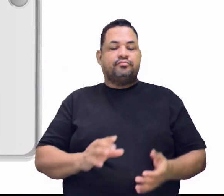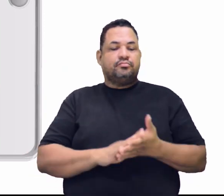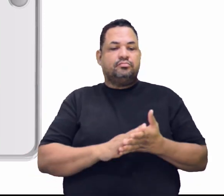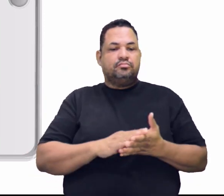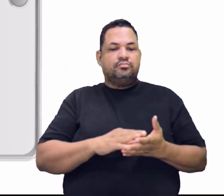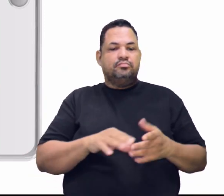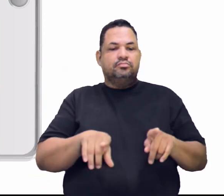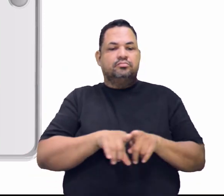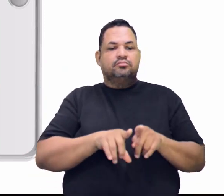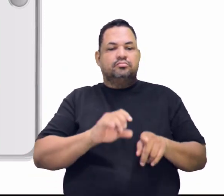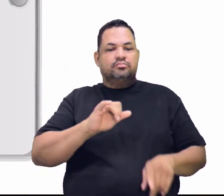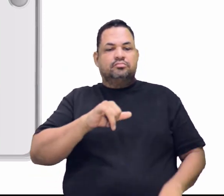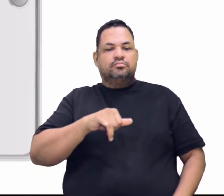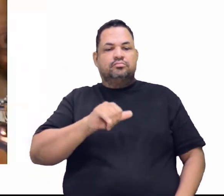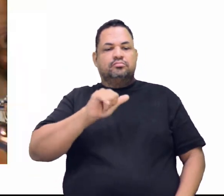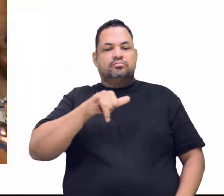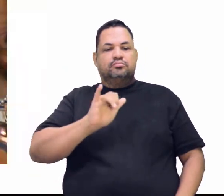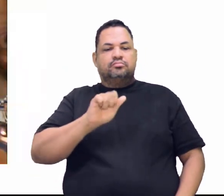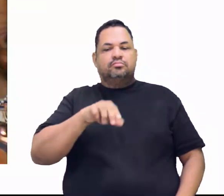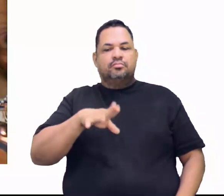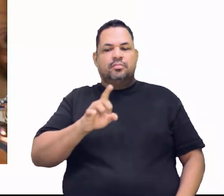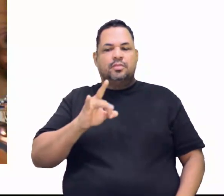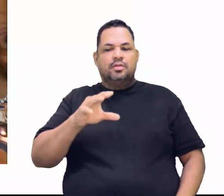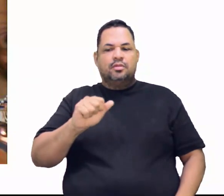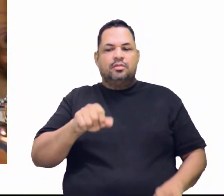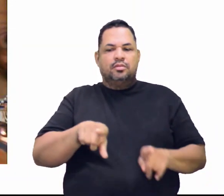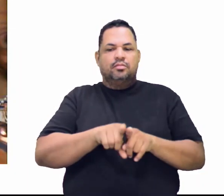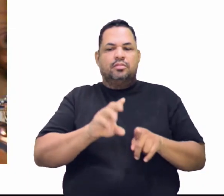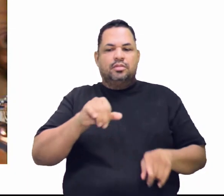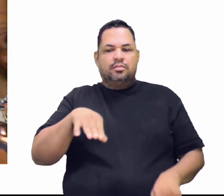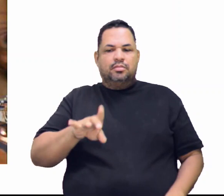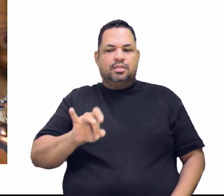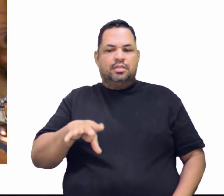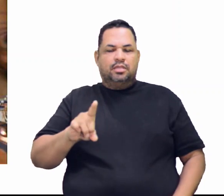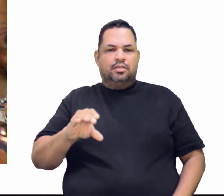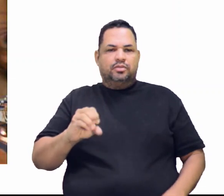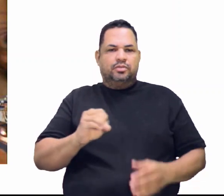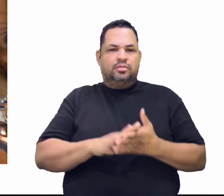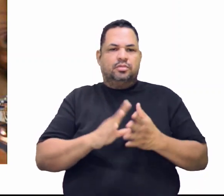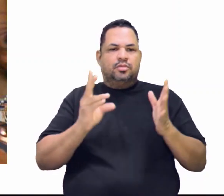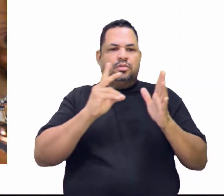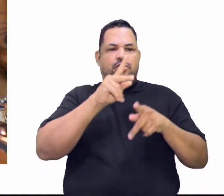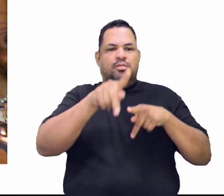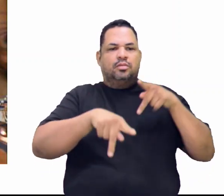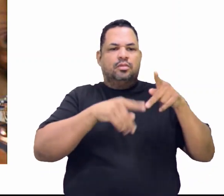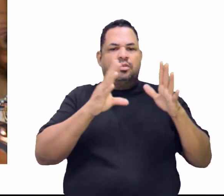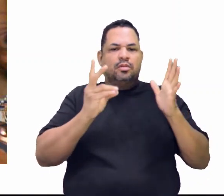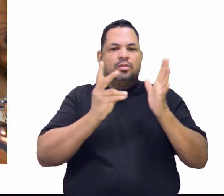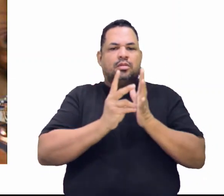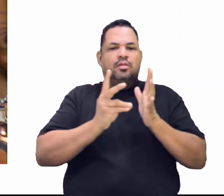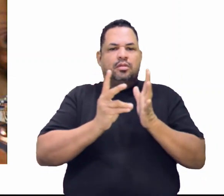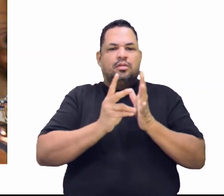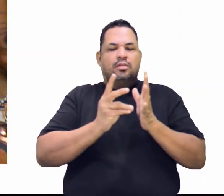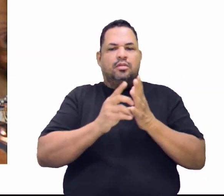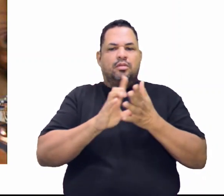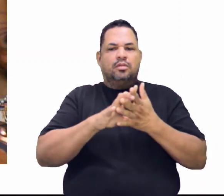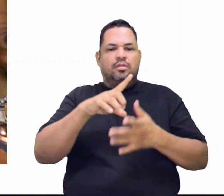Yanaconas e também os Mitaios. Veja aí, os povos indígenas, eles